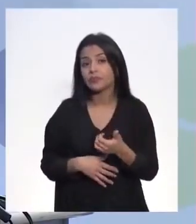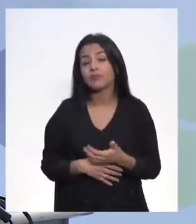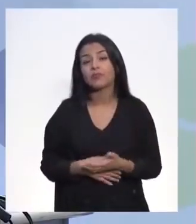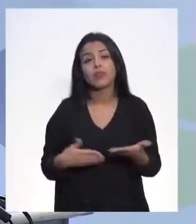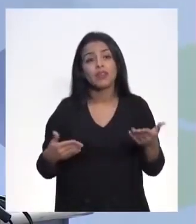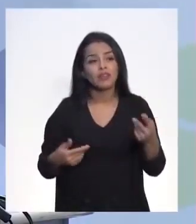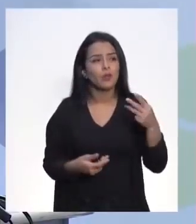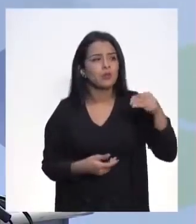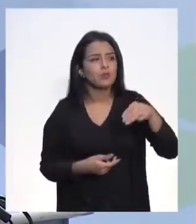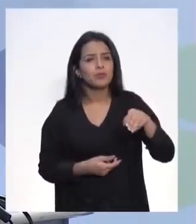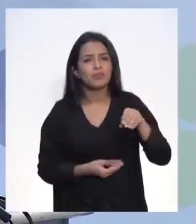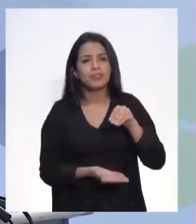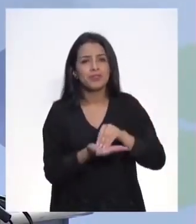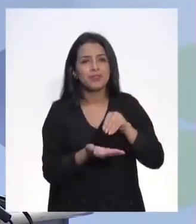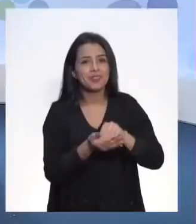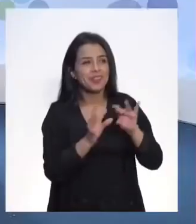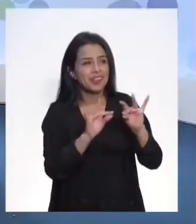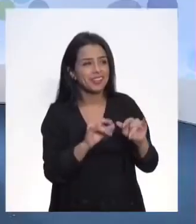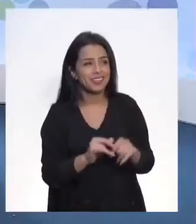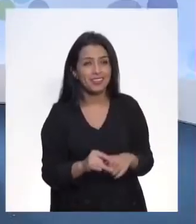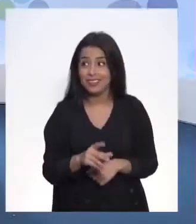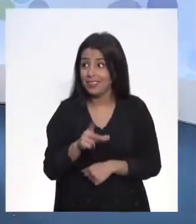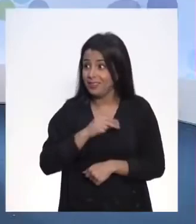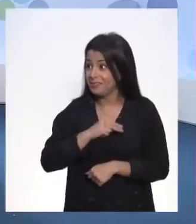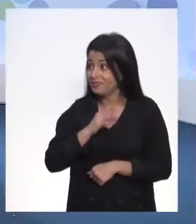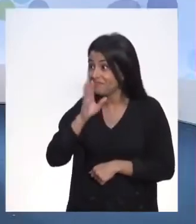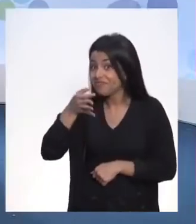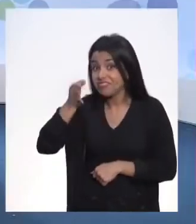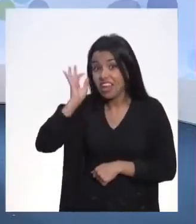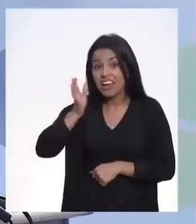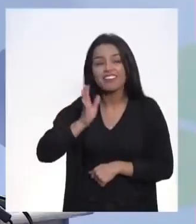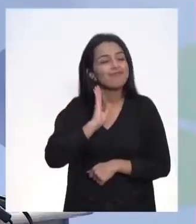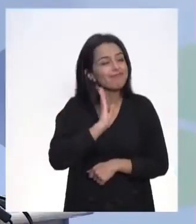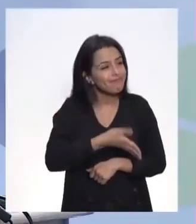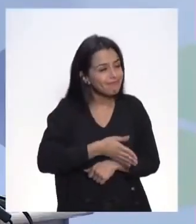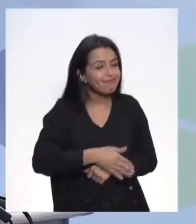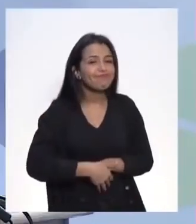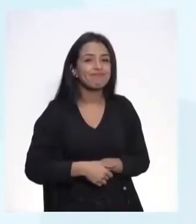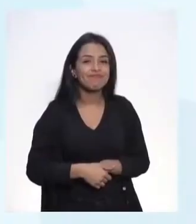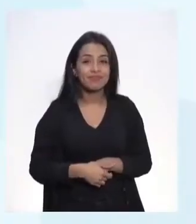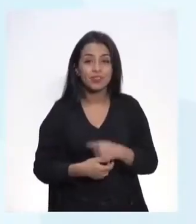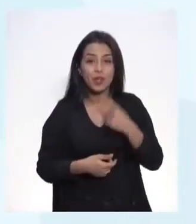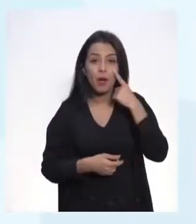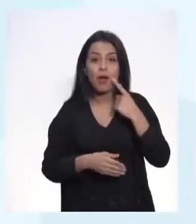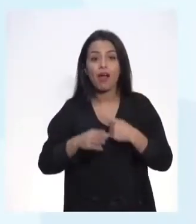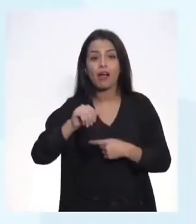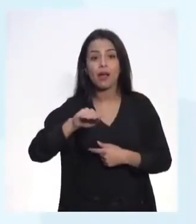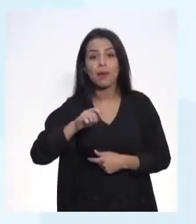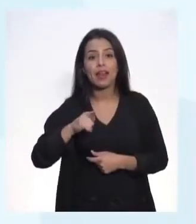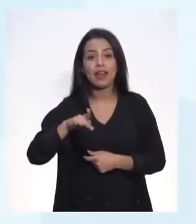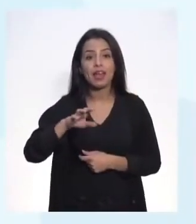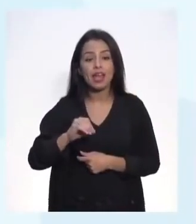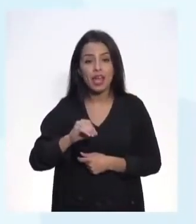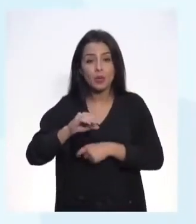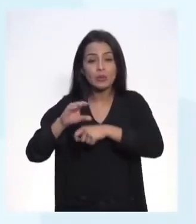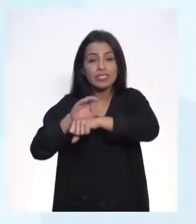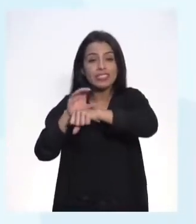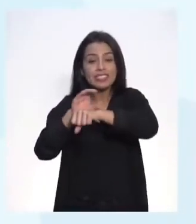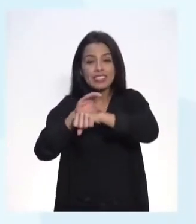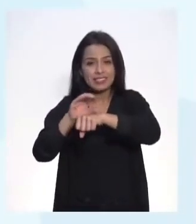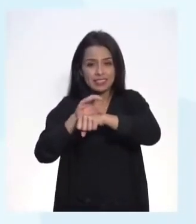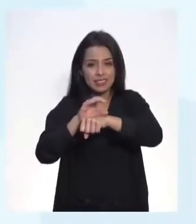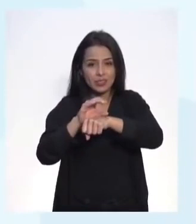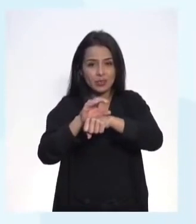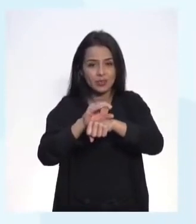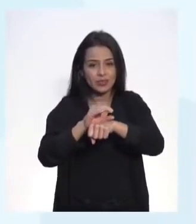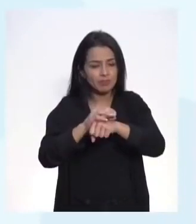falta 2 minutos para acabar a aula, Hércules. Mas já? Mas já tem aí, ó, camaleão cinzento.